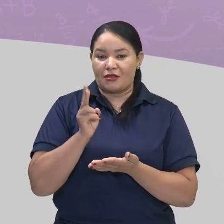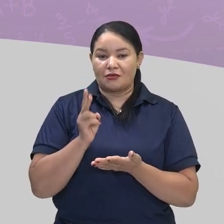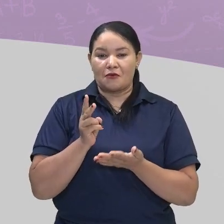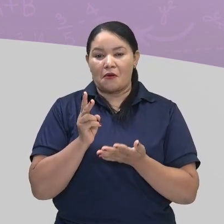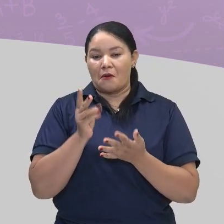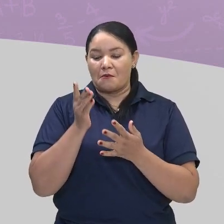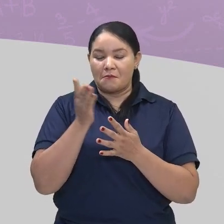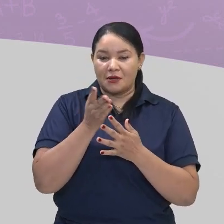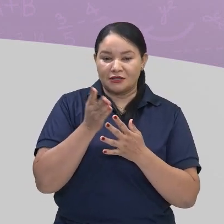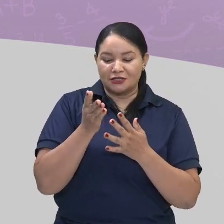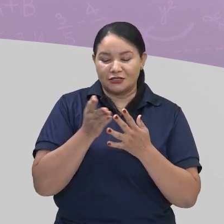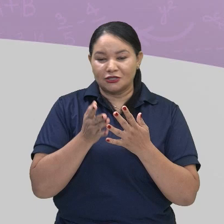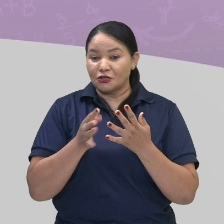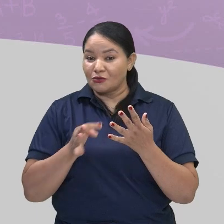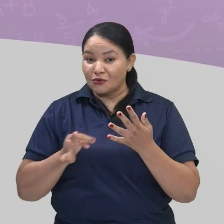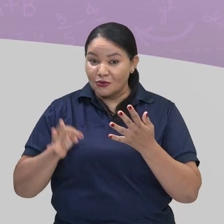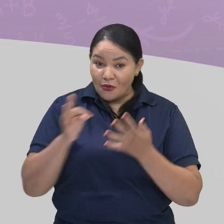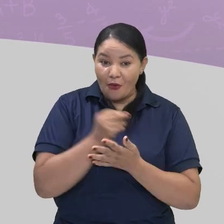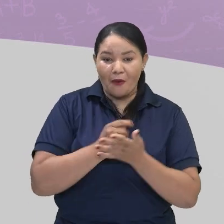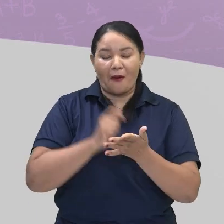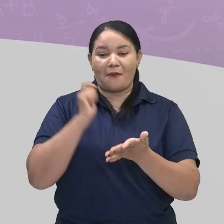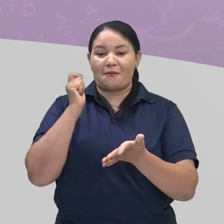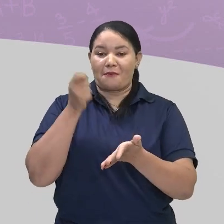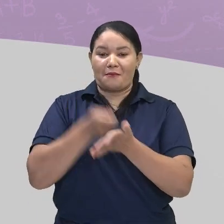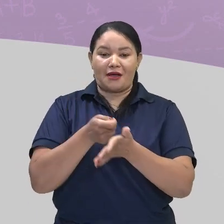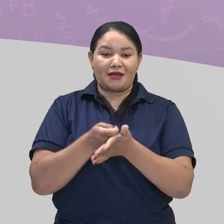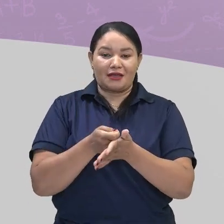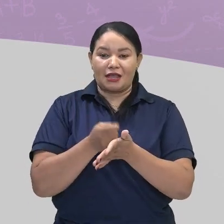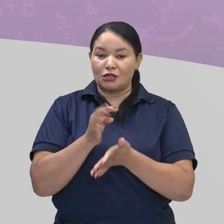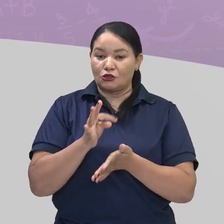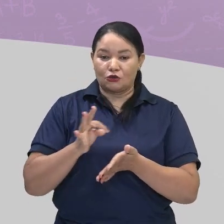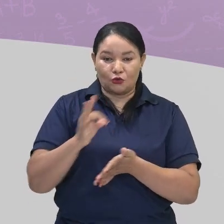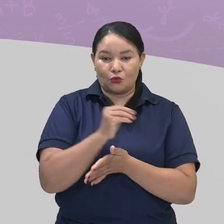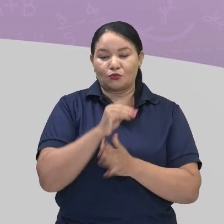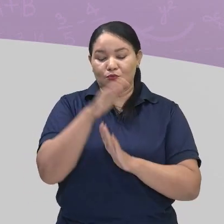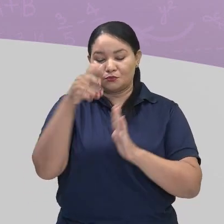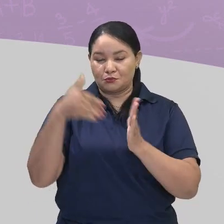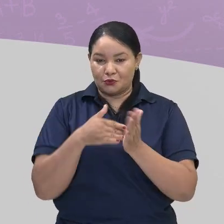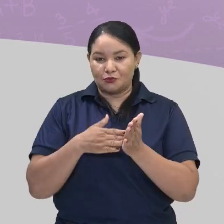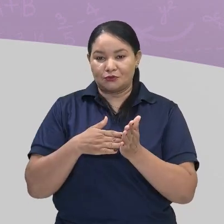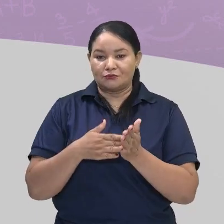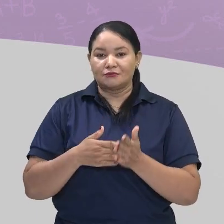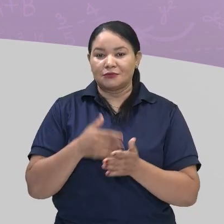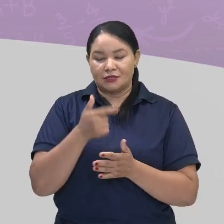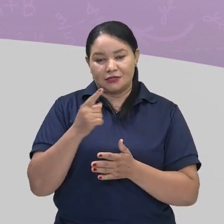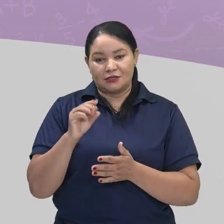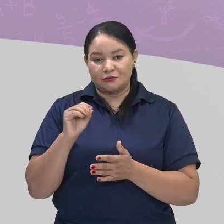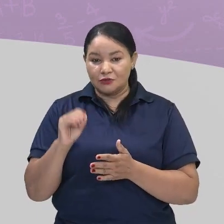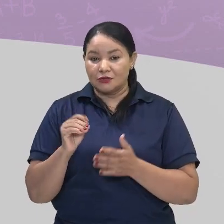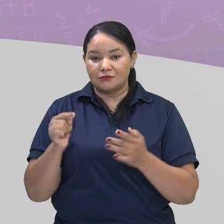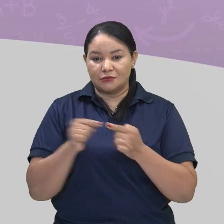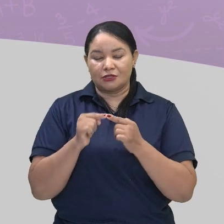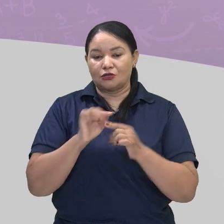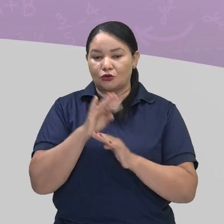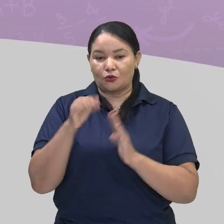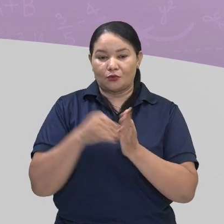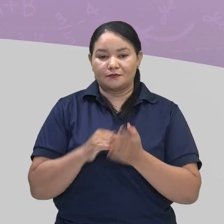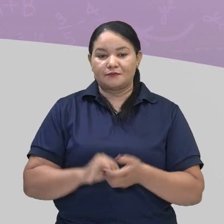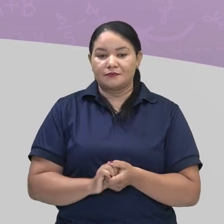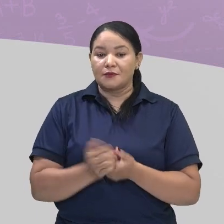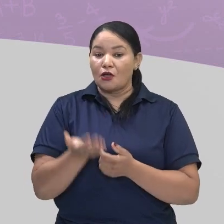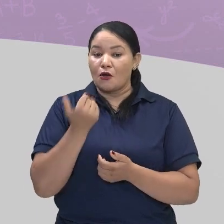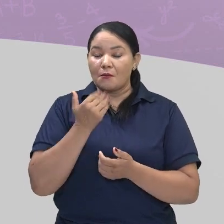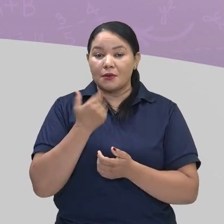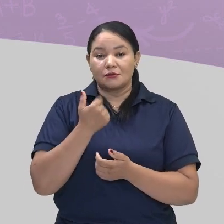caso de compras parceladas, né? Já paguei todas as parcelas do carro. 100% é o todo. E olha a outra situação, comemos 100% do